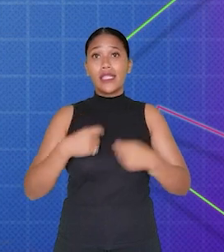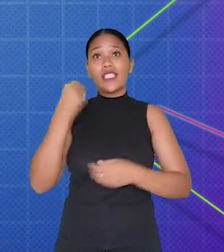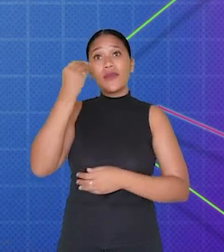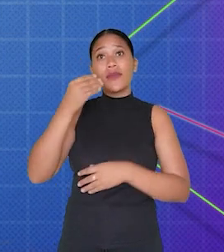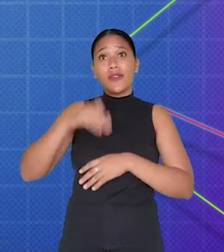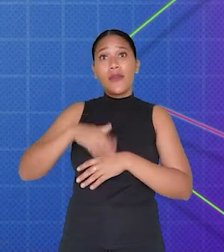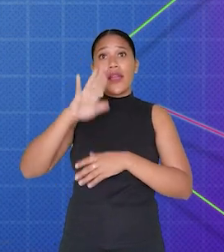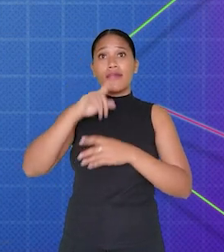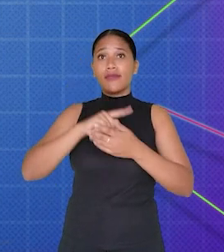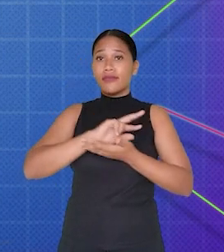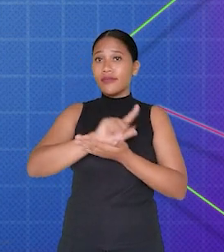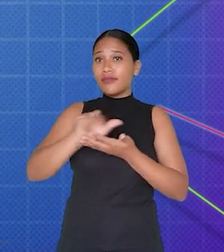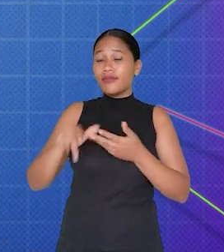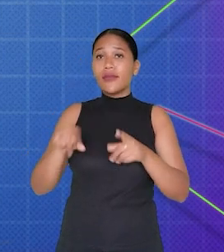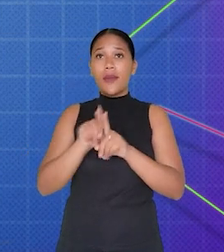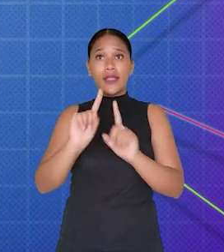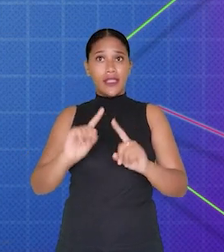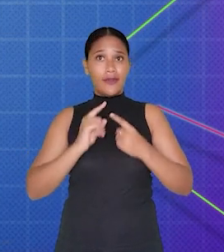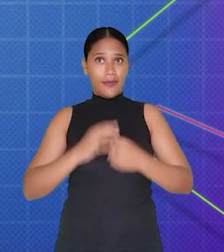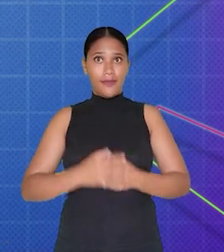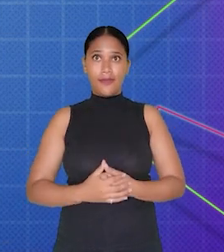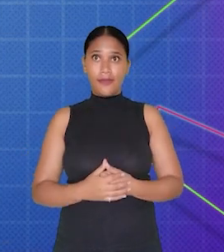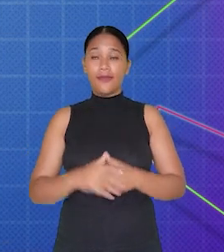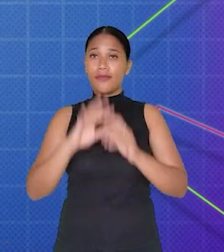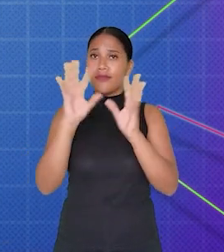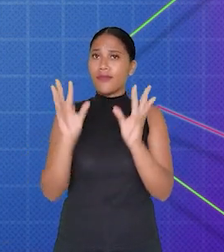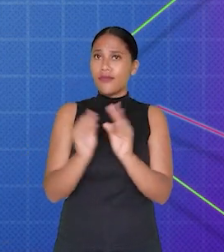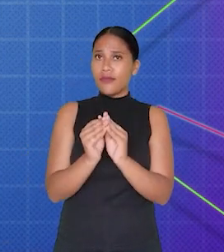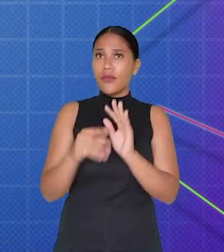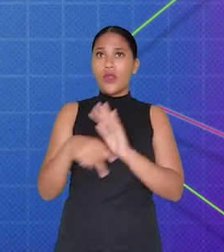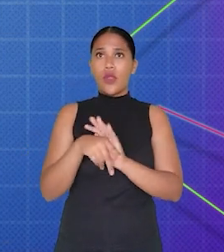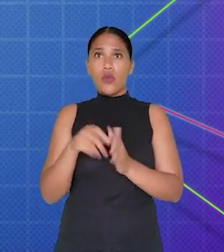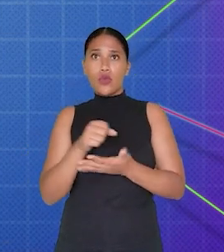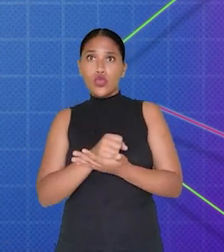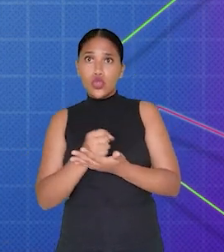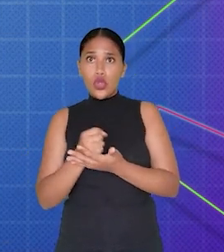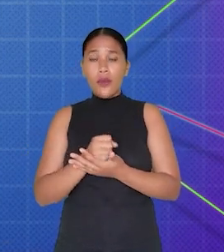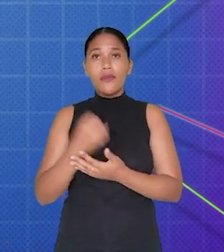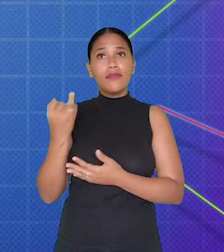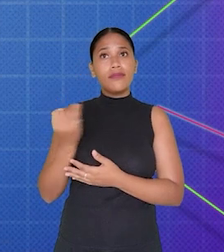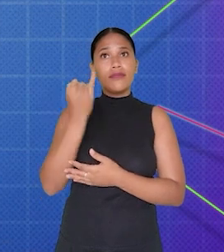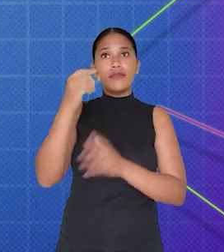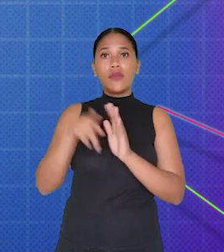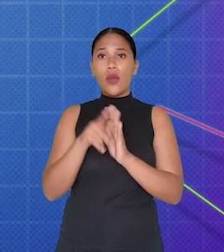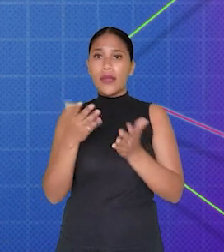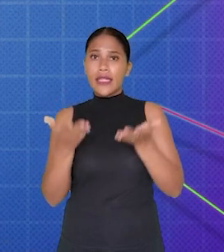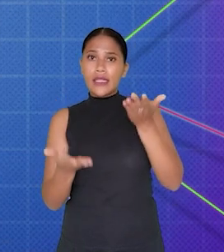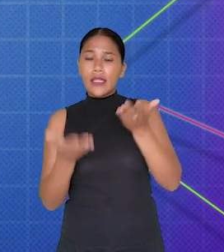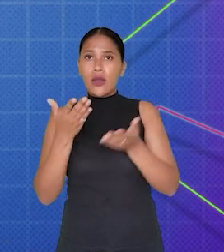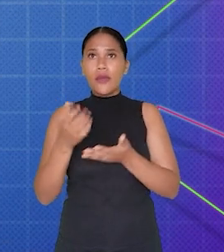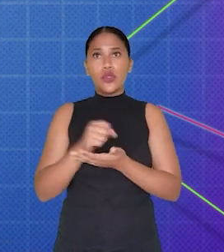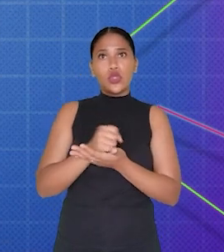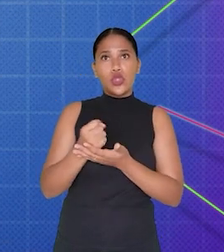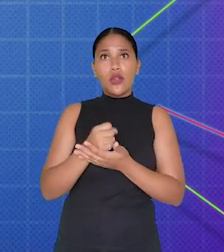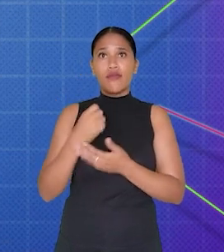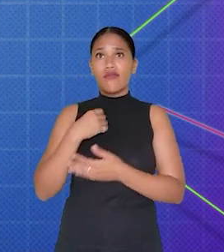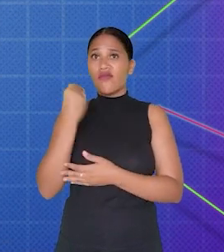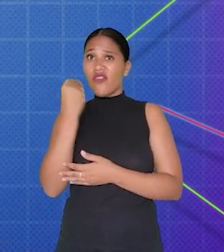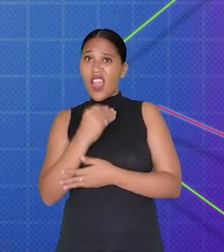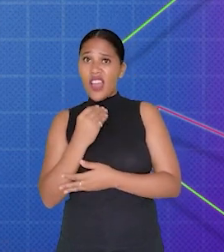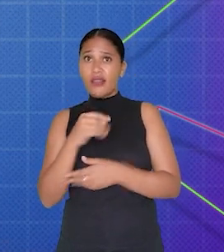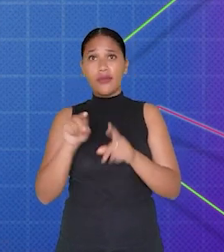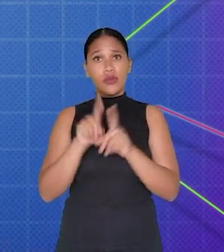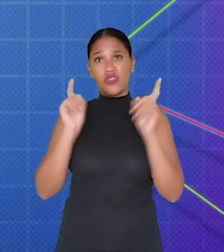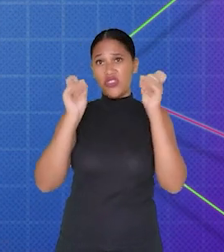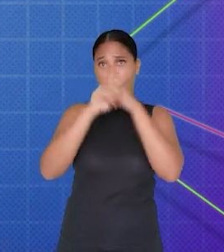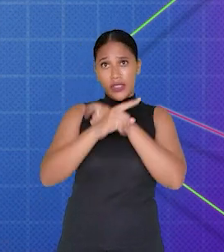que torna a experiência de jogo mais diversificada e desafiadora. Ao definir os desafios do jogo, é importante equilibrar a dificuldade, para que elas não sejam nem